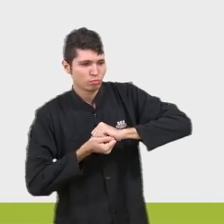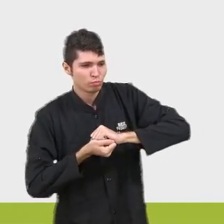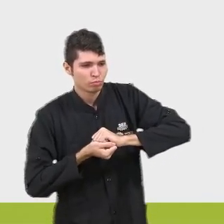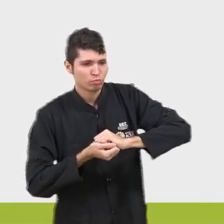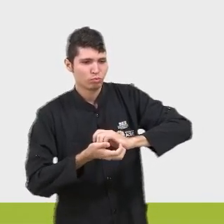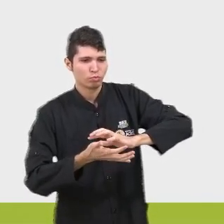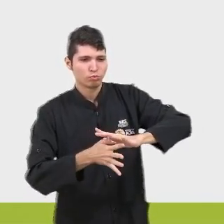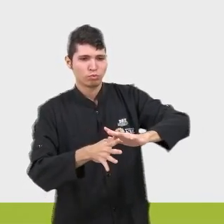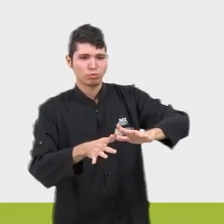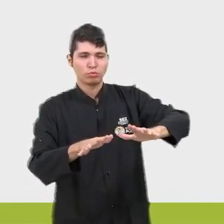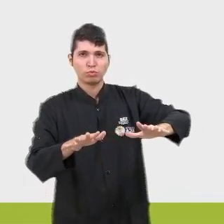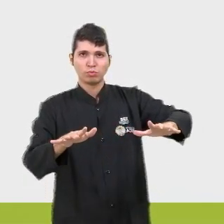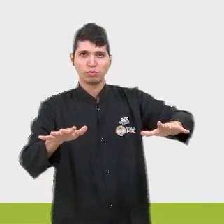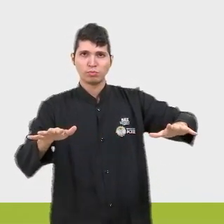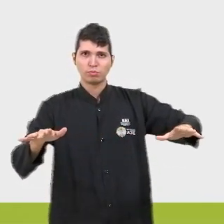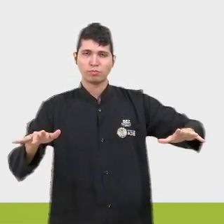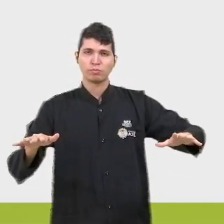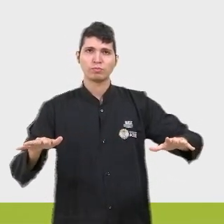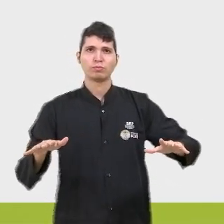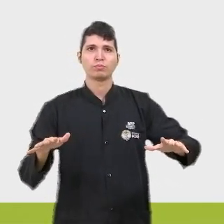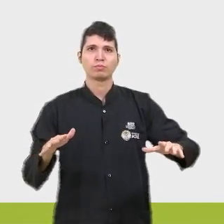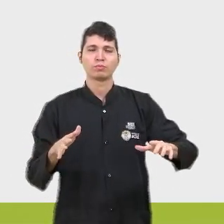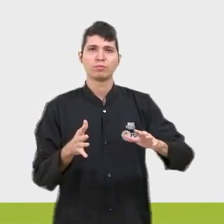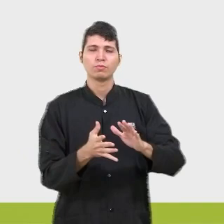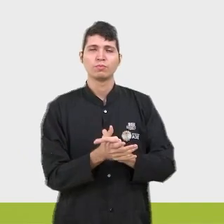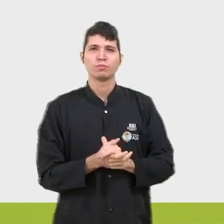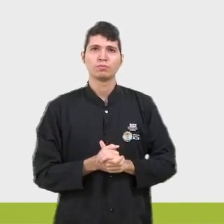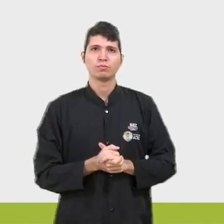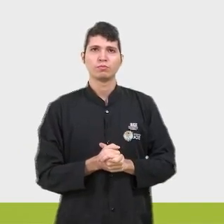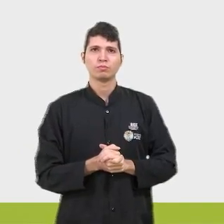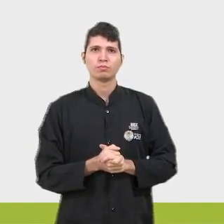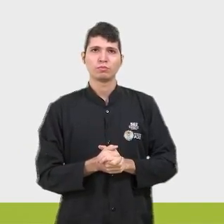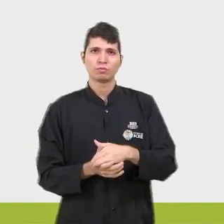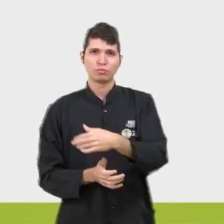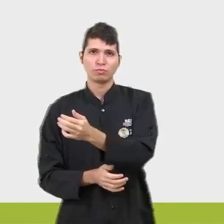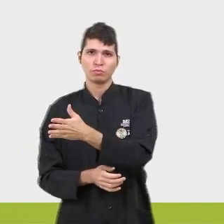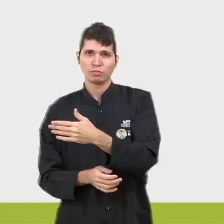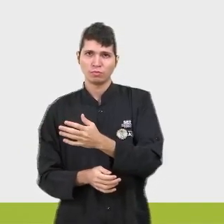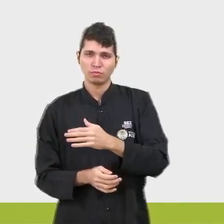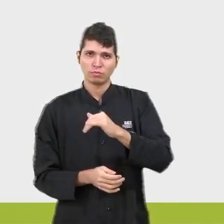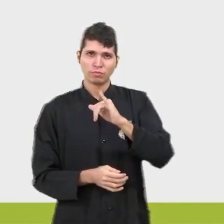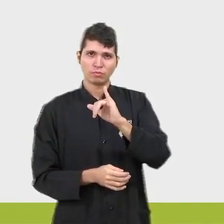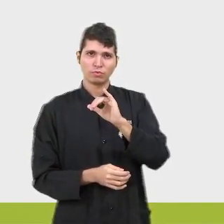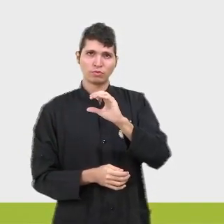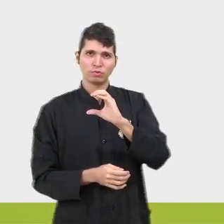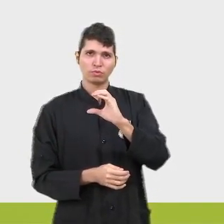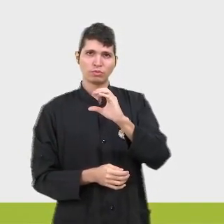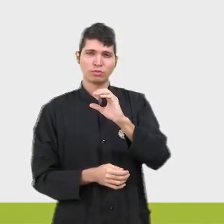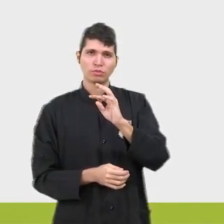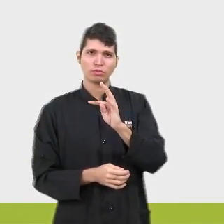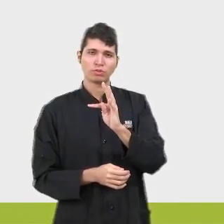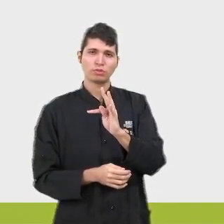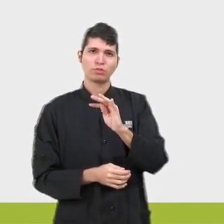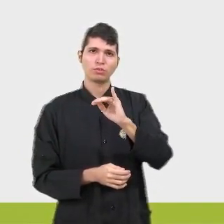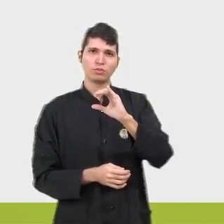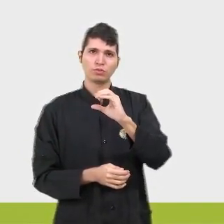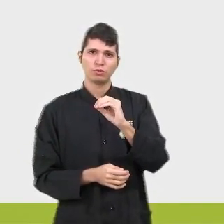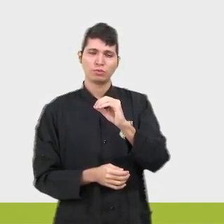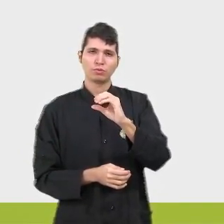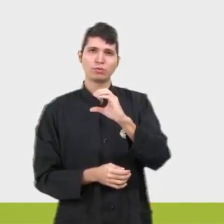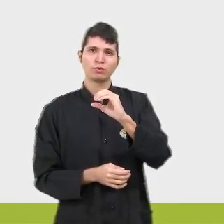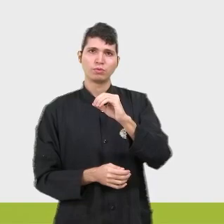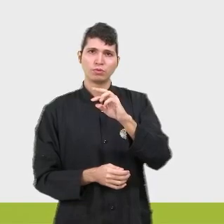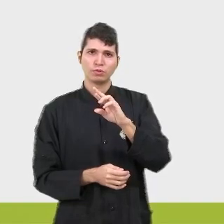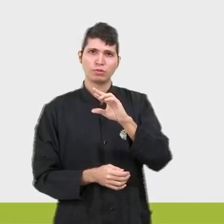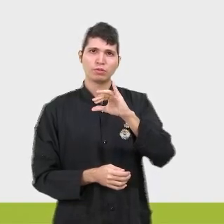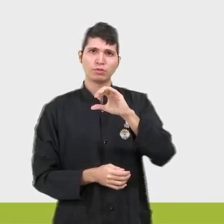por répteis, chama-se saurocoria, por peixes, ictiocoria, por